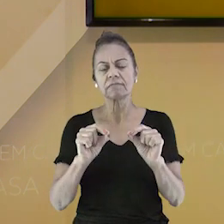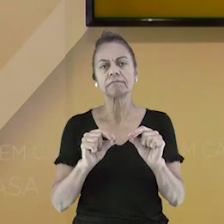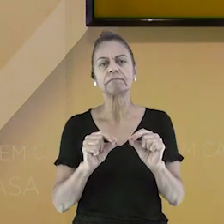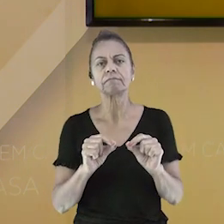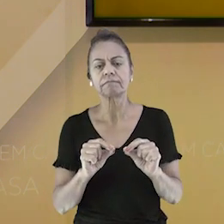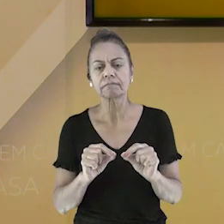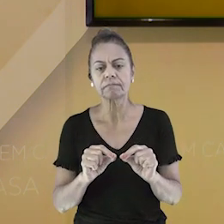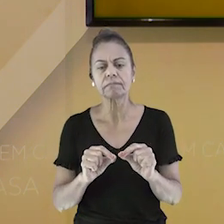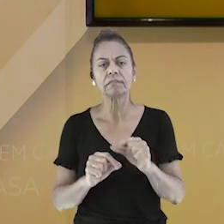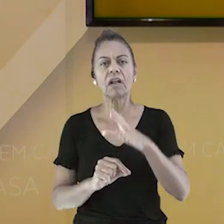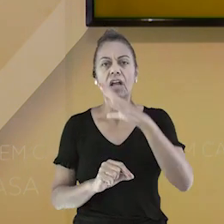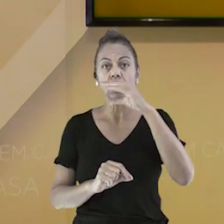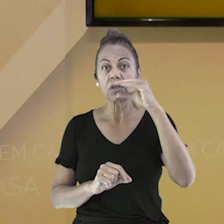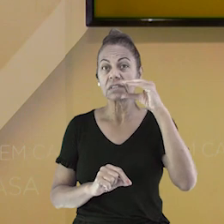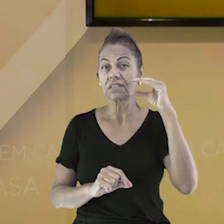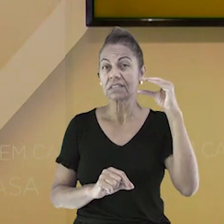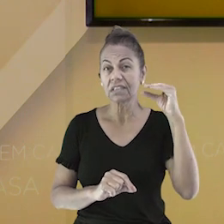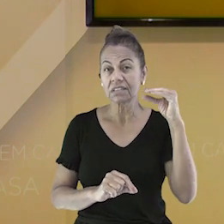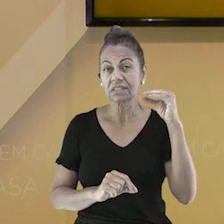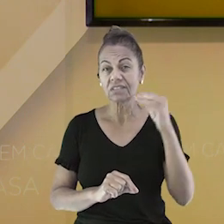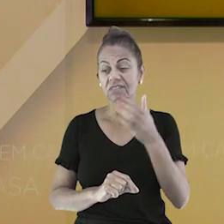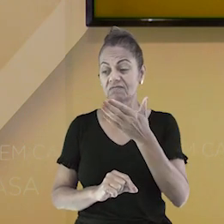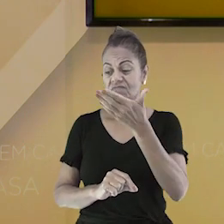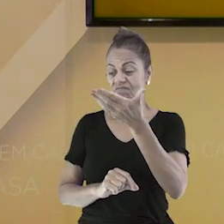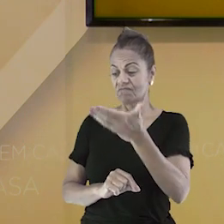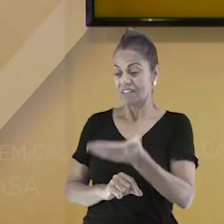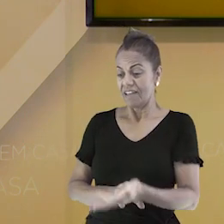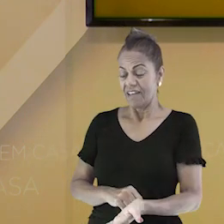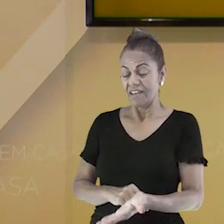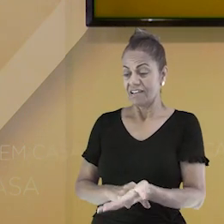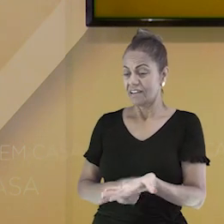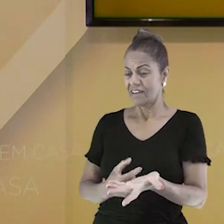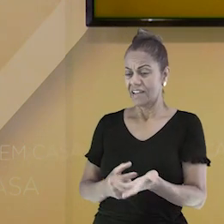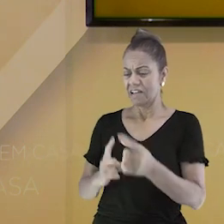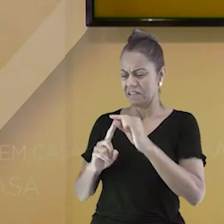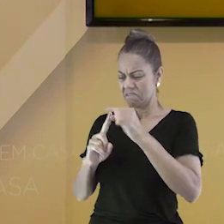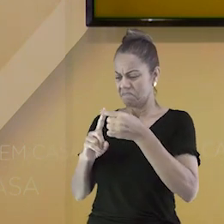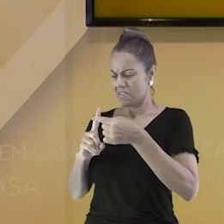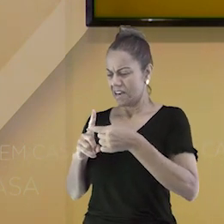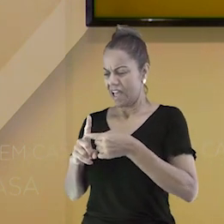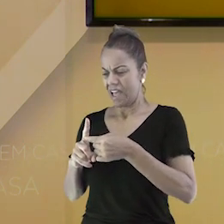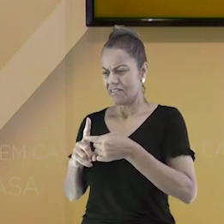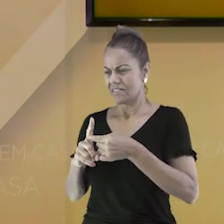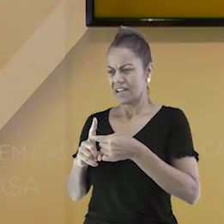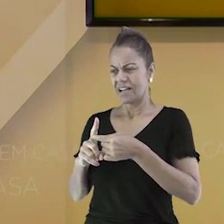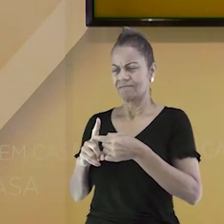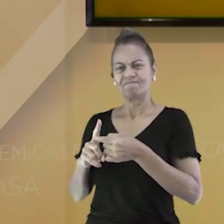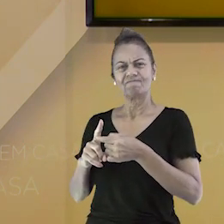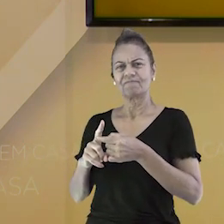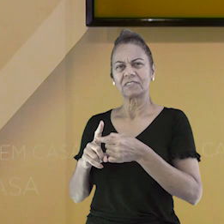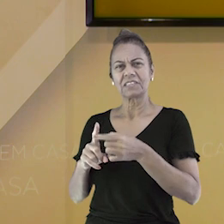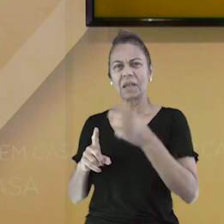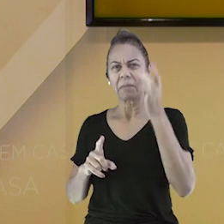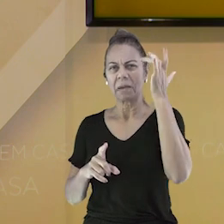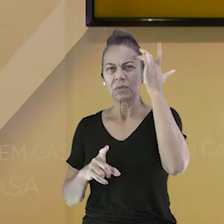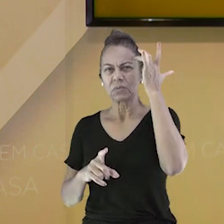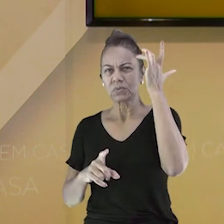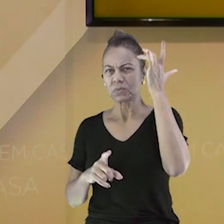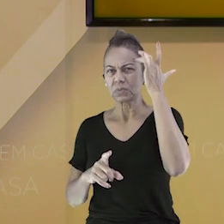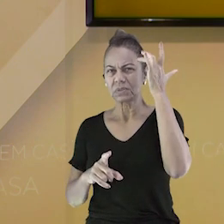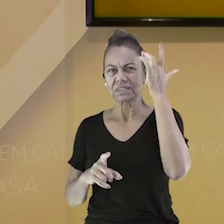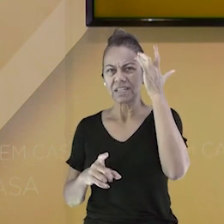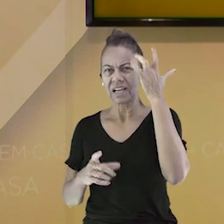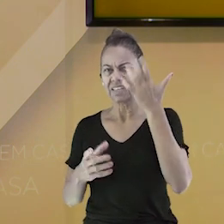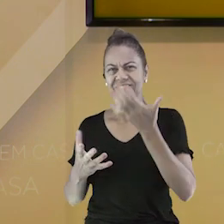colocar mais uma situação aqui. Na primeira, é um adolescente que não se vê como mãe no momento, não quer ter um filho naquele